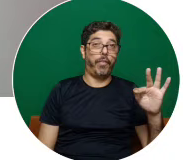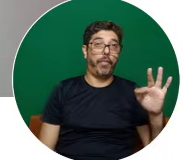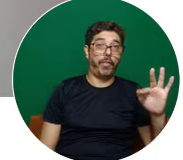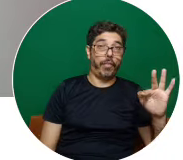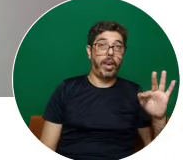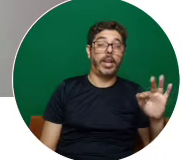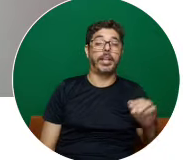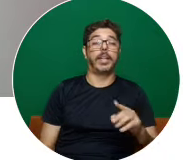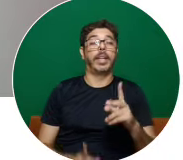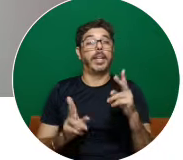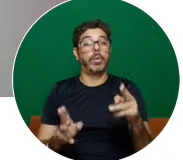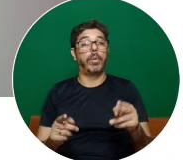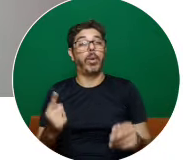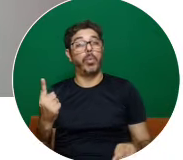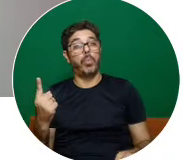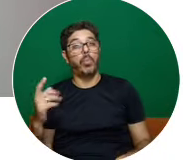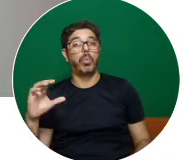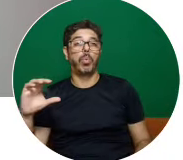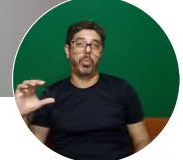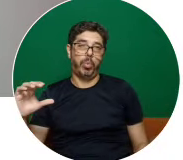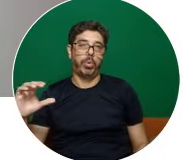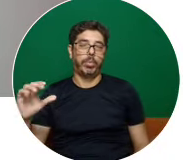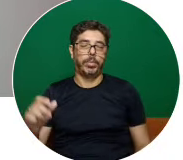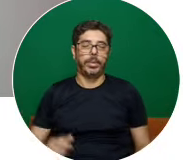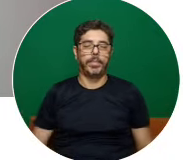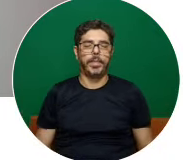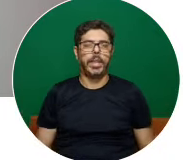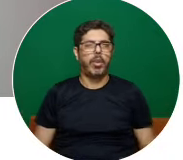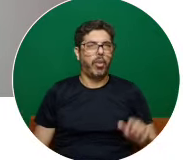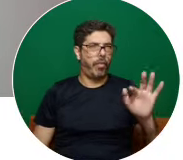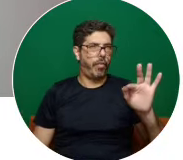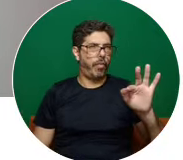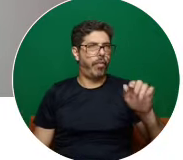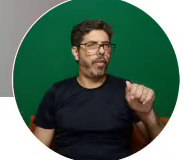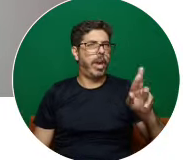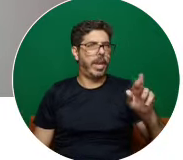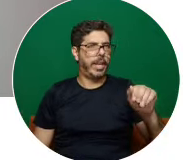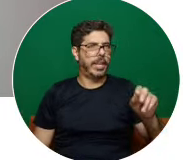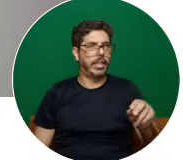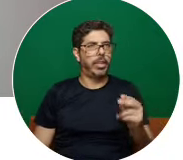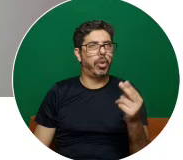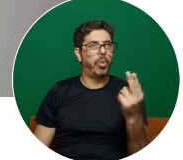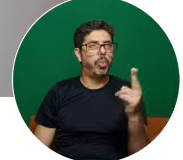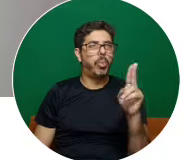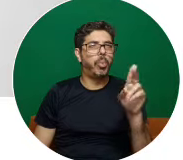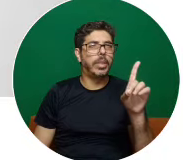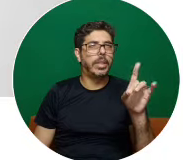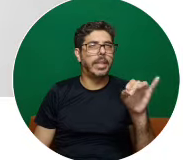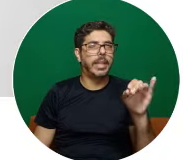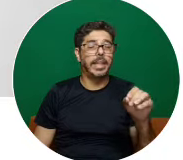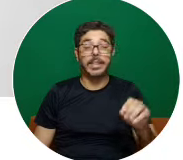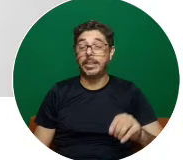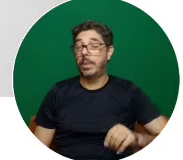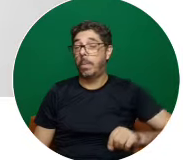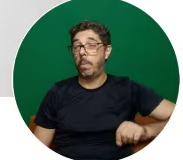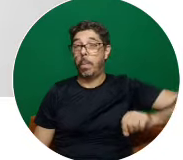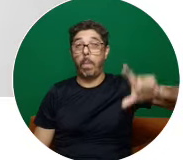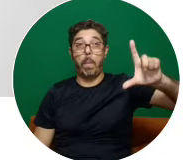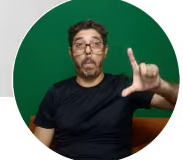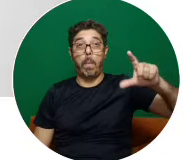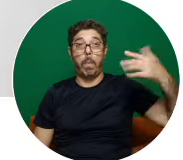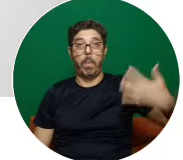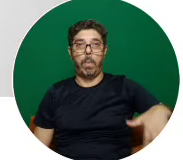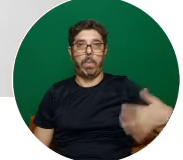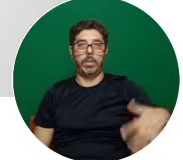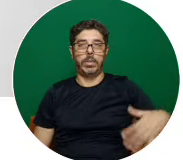Aqui eu chamo a atenção para o fato de que um farad é uma unidade muito grande. Em muitas aplicações práticas, as unidades mais convenientes